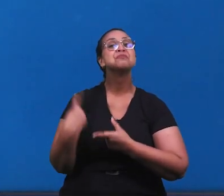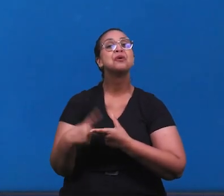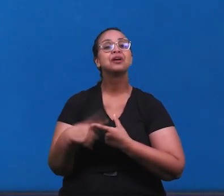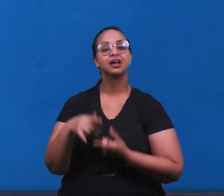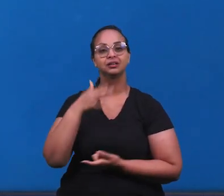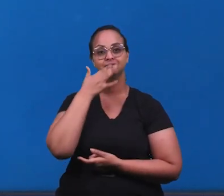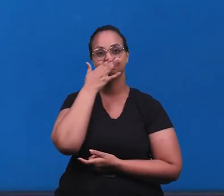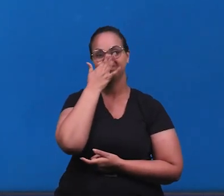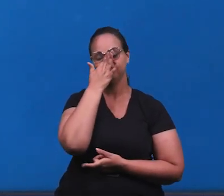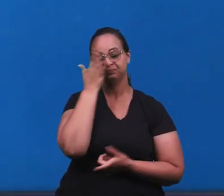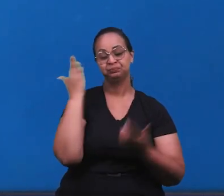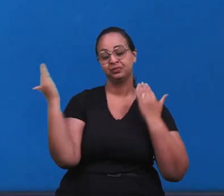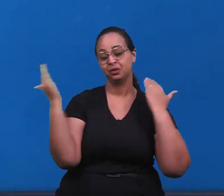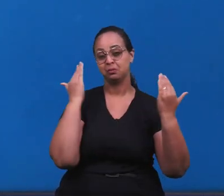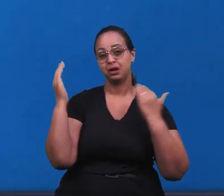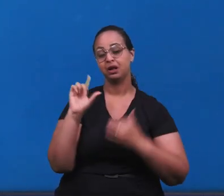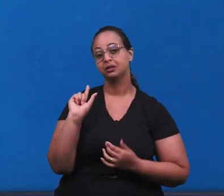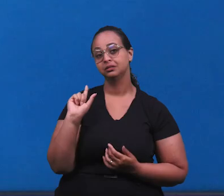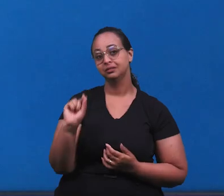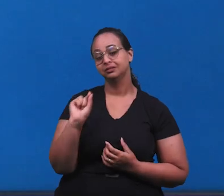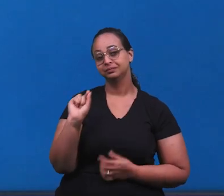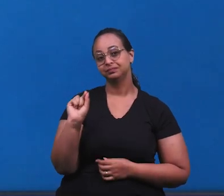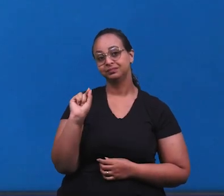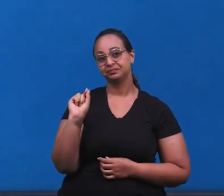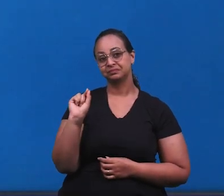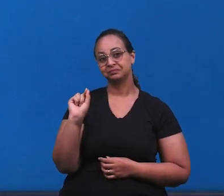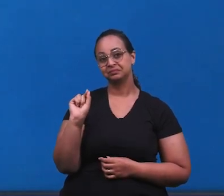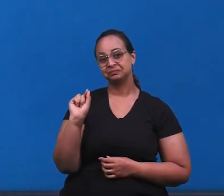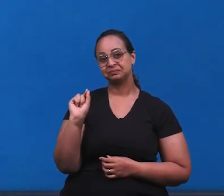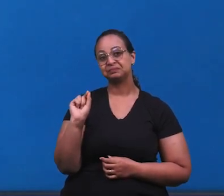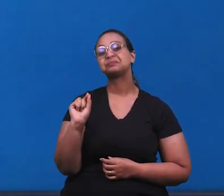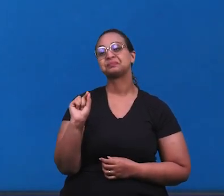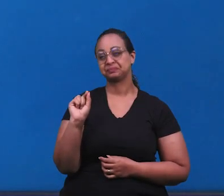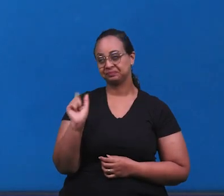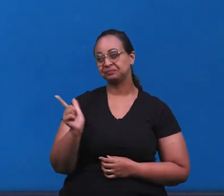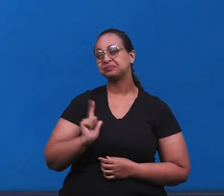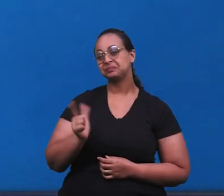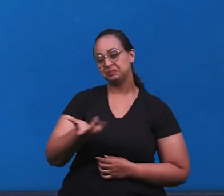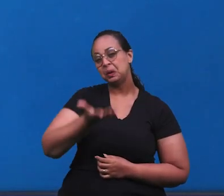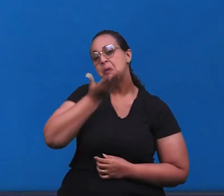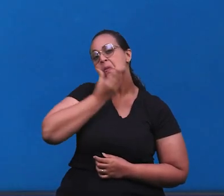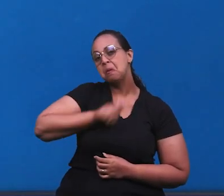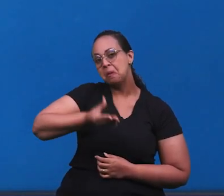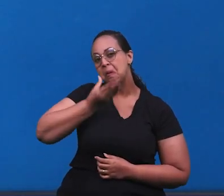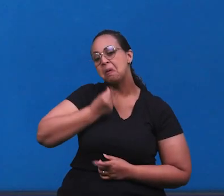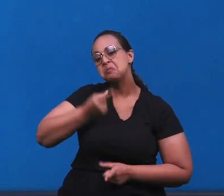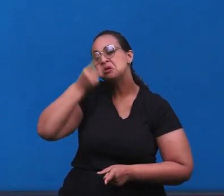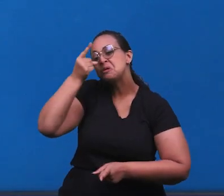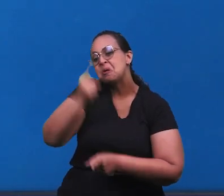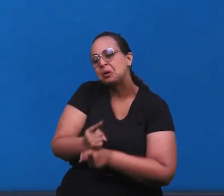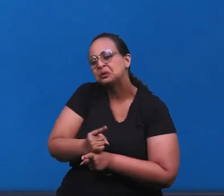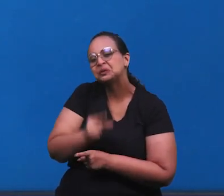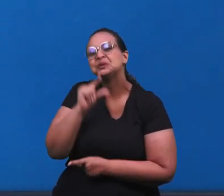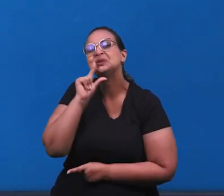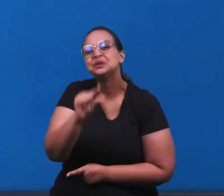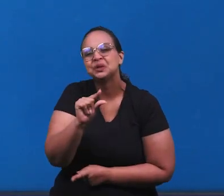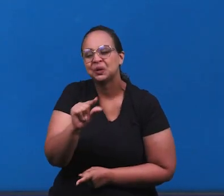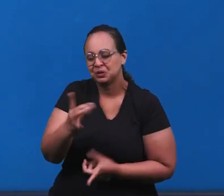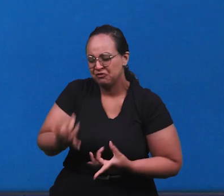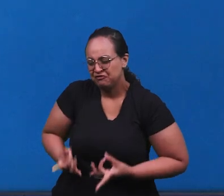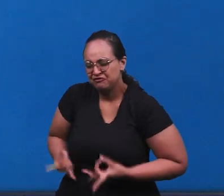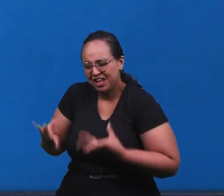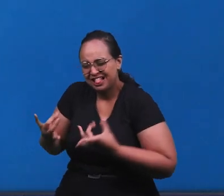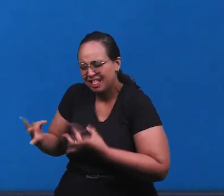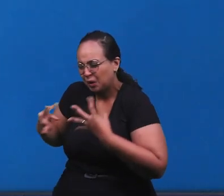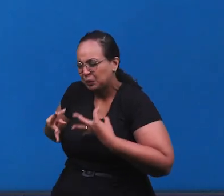a palavra ali está muito relacionada a exatamente aquilo que fez o homem que encontrou a pérola de grande valor.